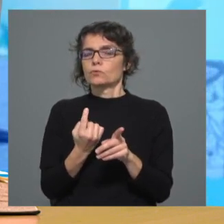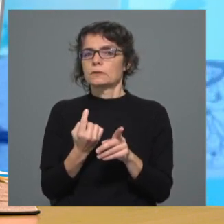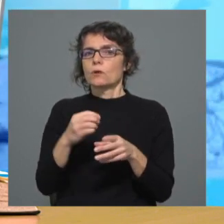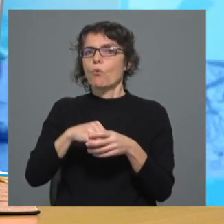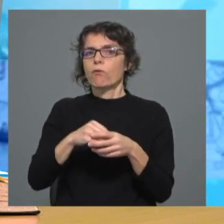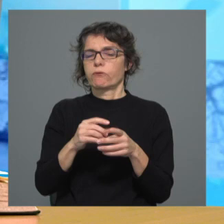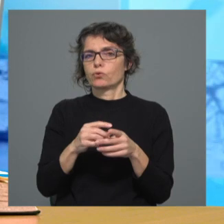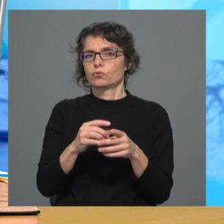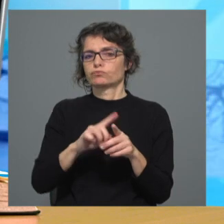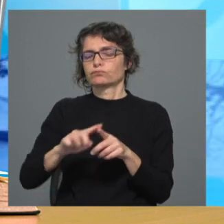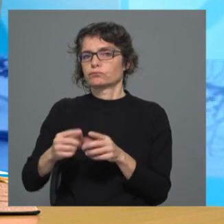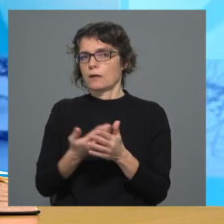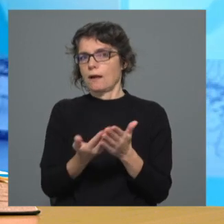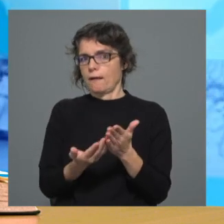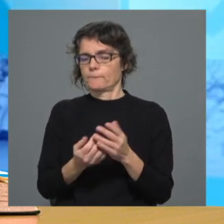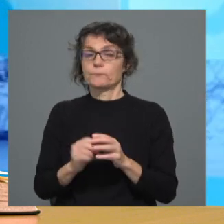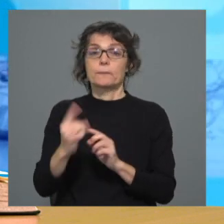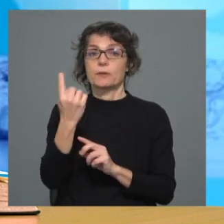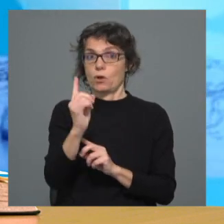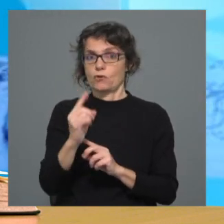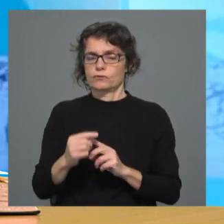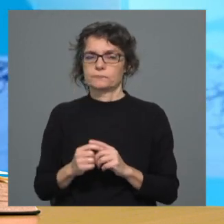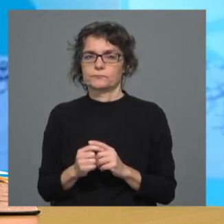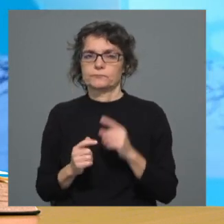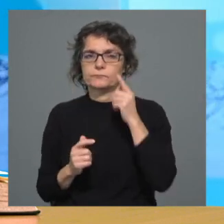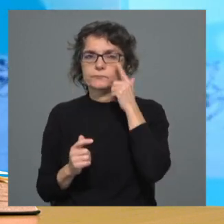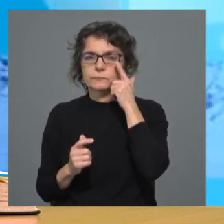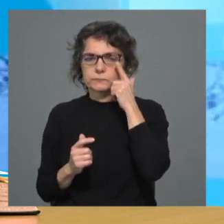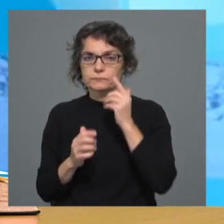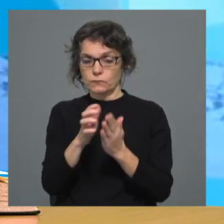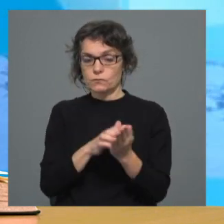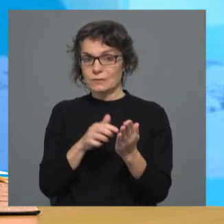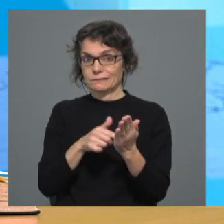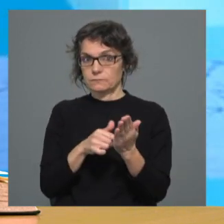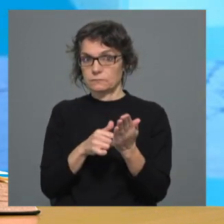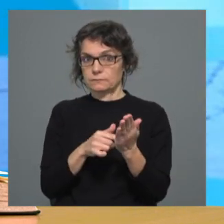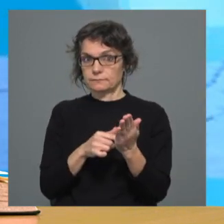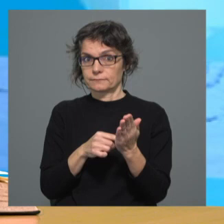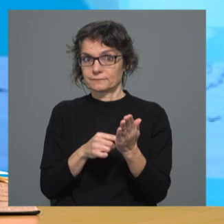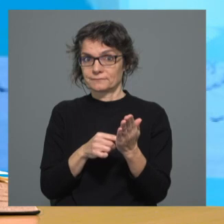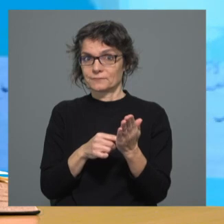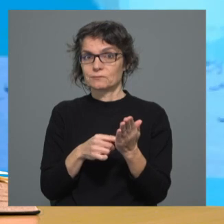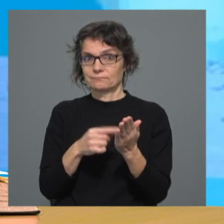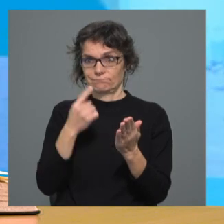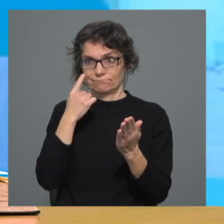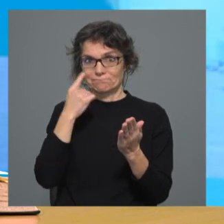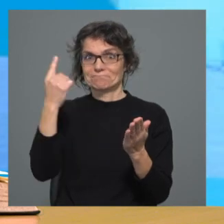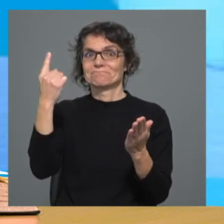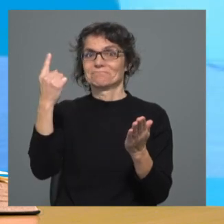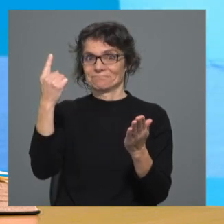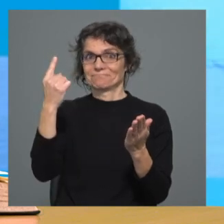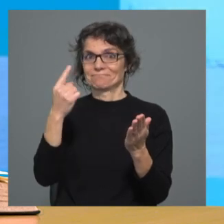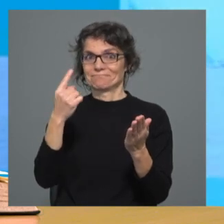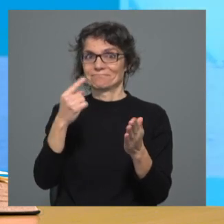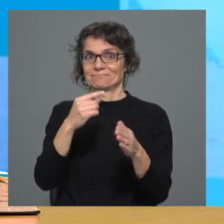conteúdos que o texto tem. Primeiro, é o texto que anuncia o que se faz eco, se faz